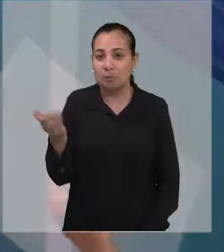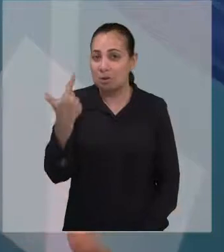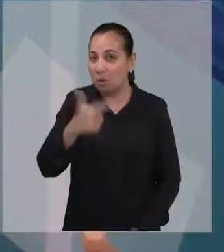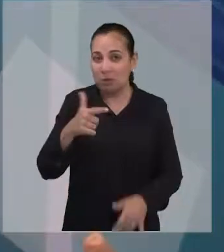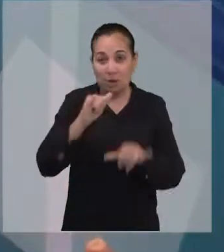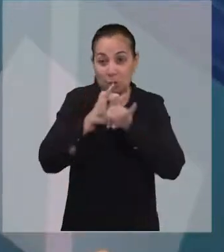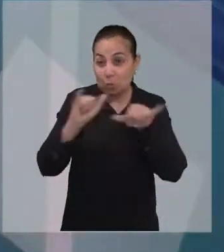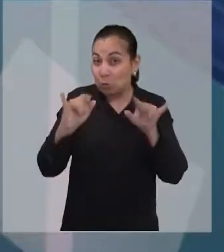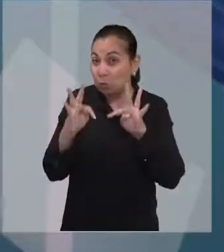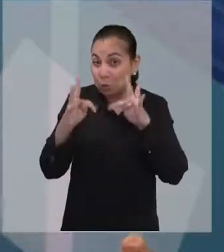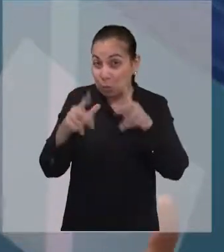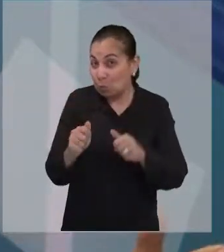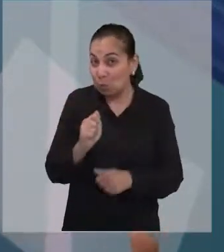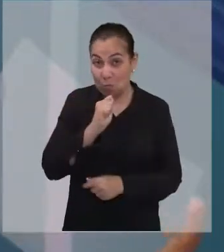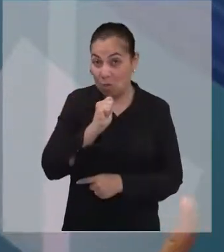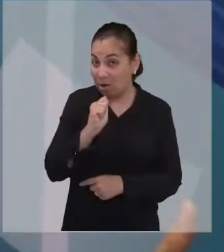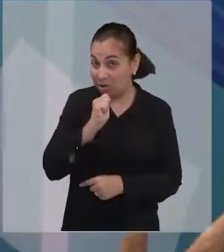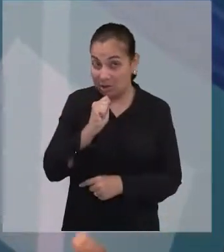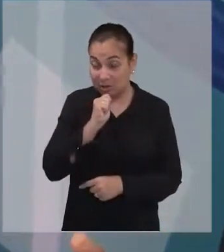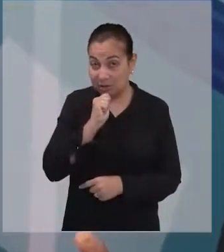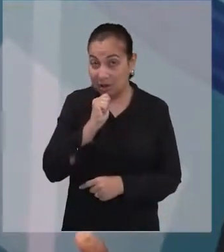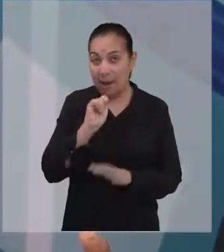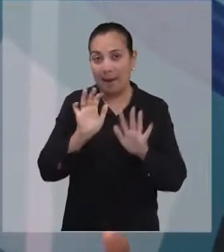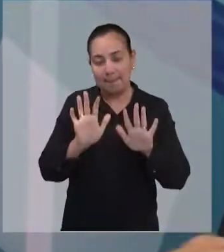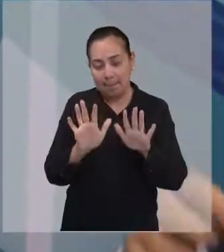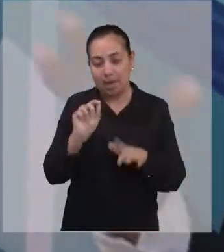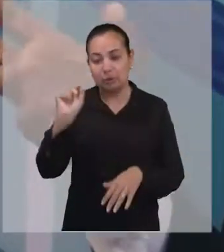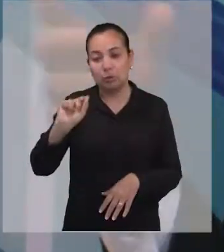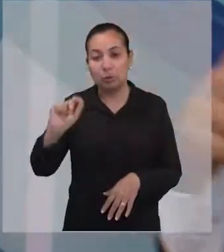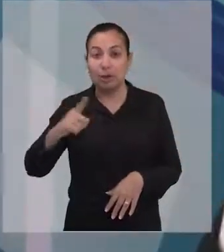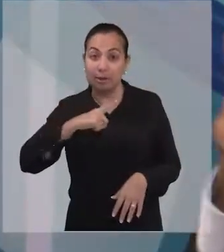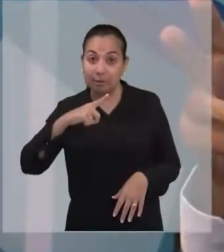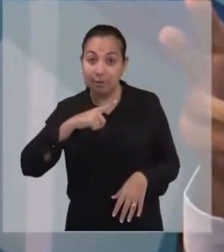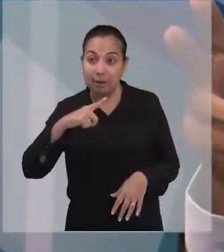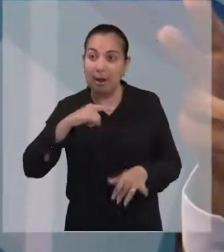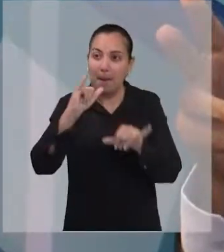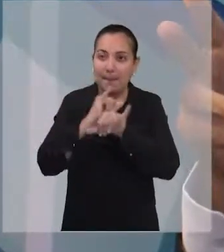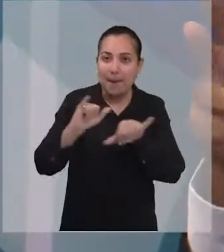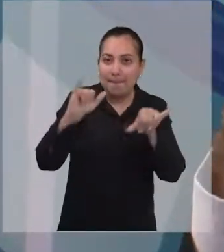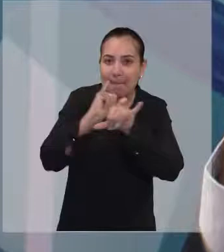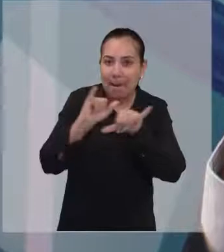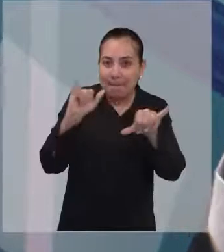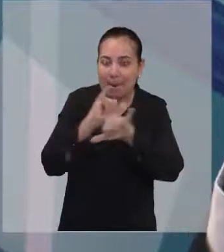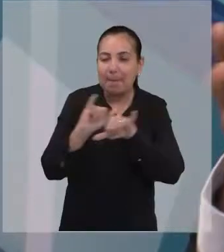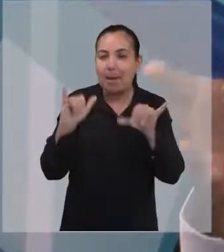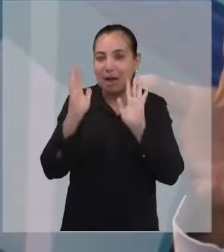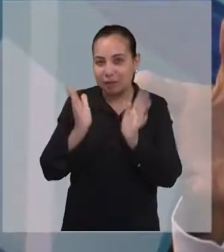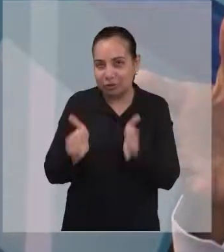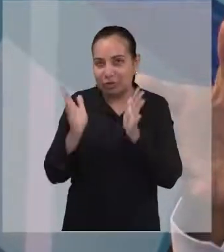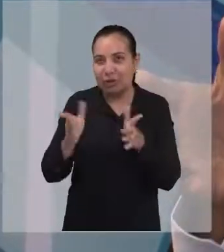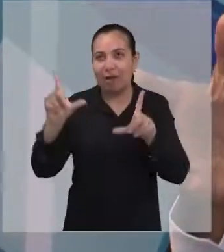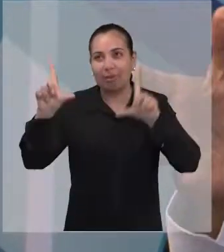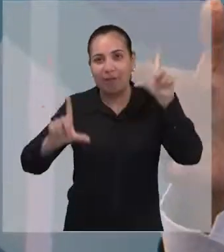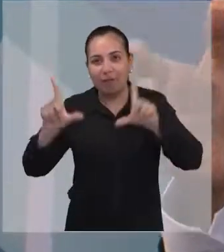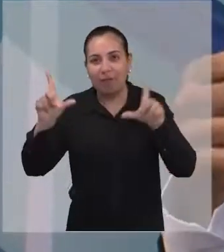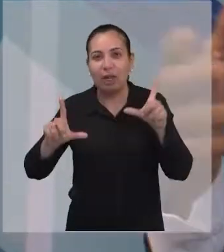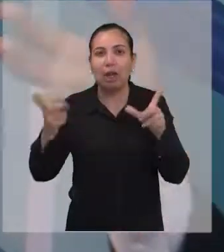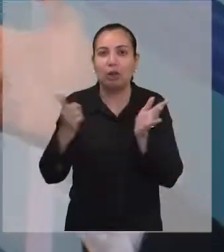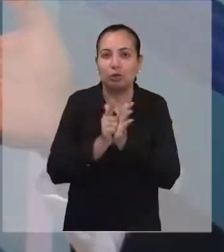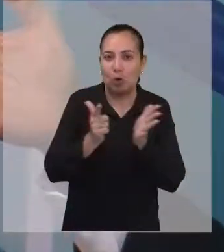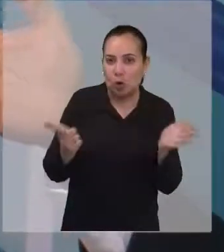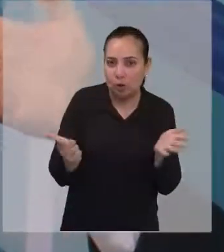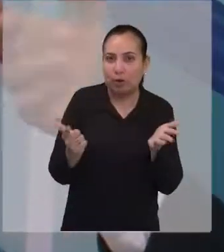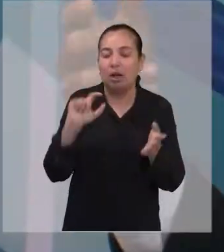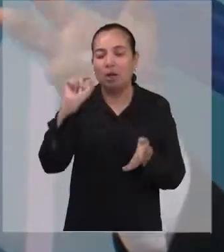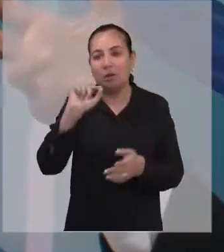foi publicado tudo, e mesmo o que apareceu, eu só vi o que a imprensa divulgou, que certamente foi editado.